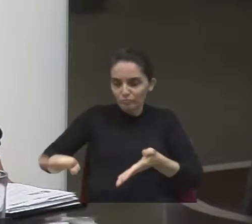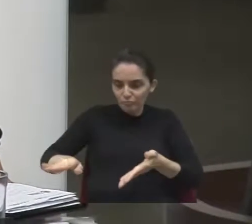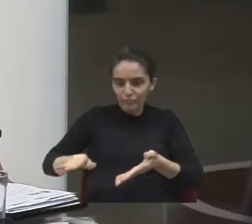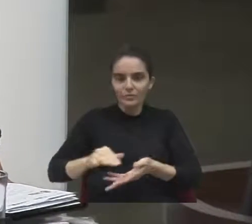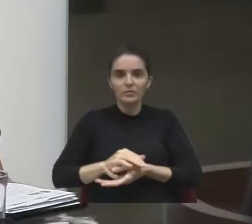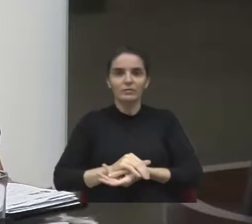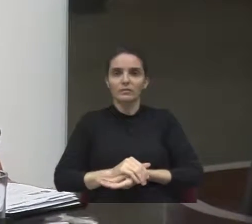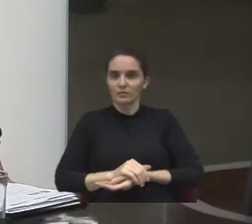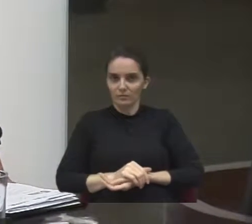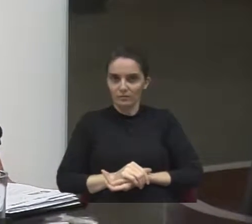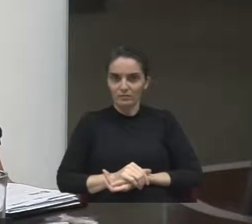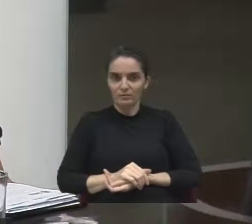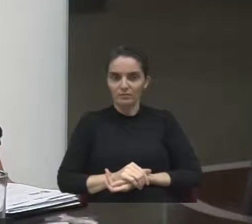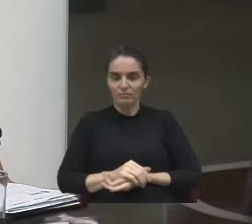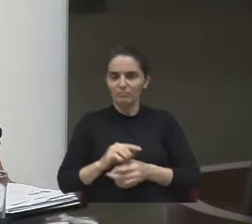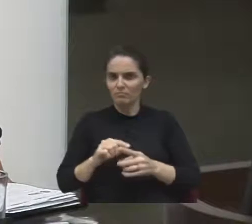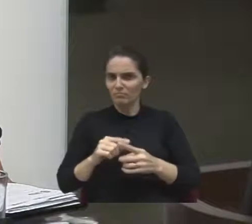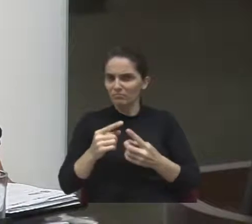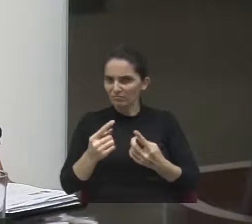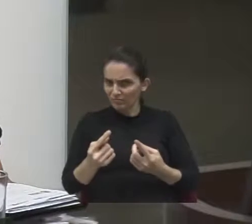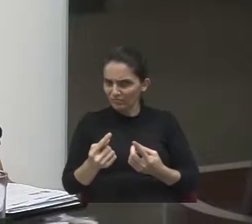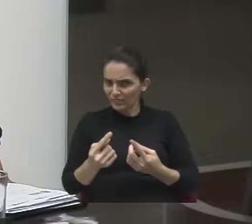Mas ao ser humano cabe